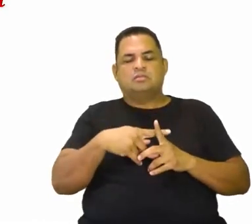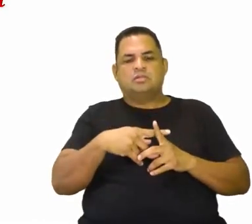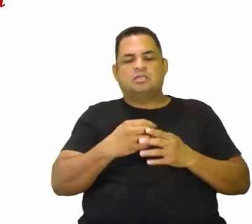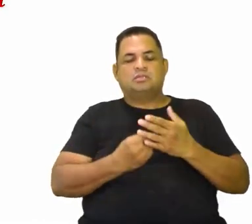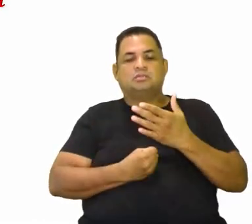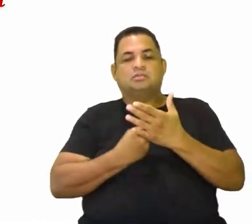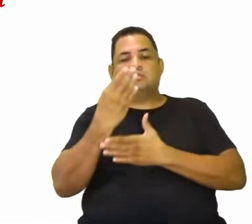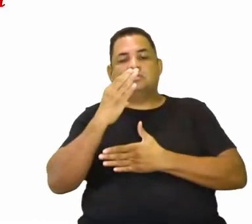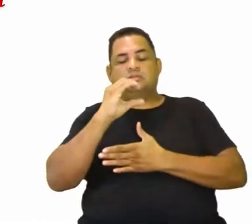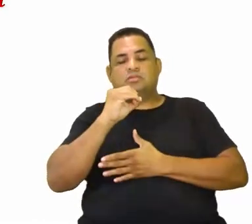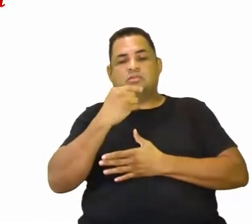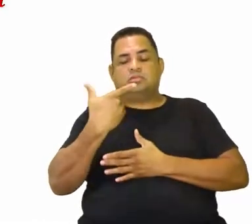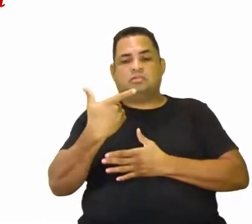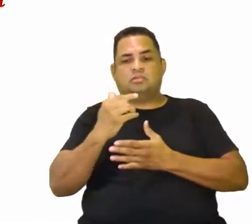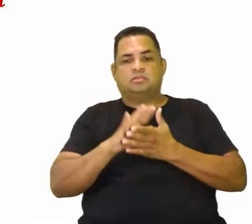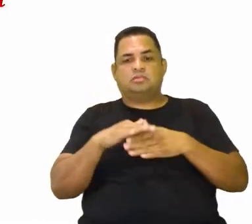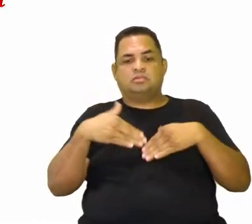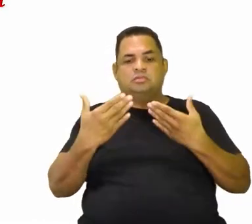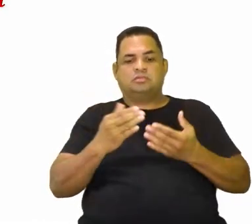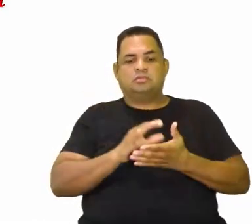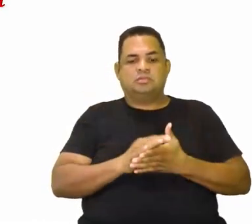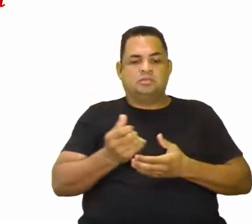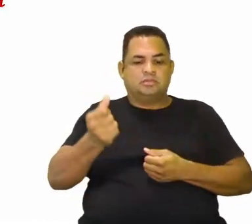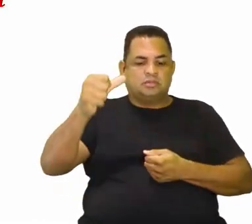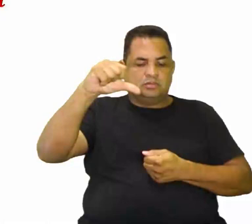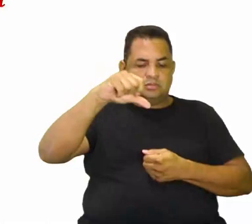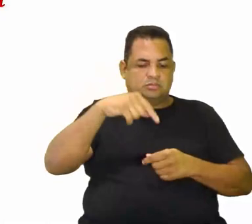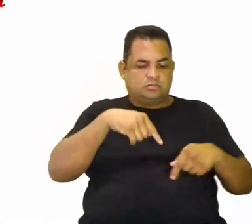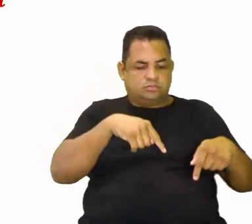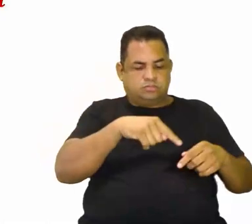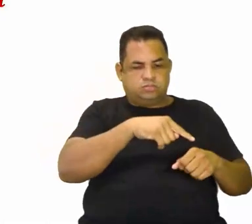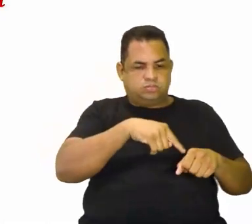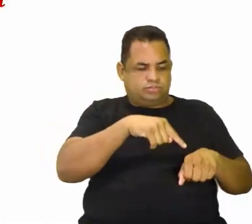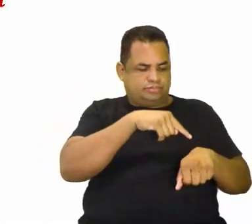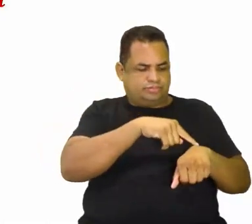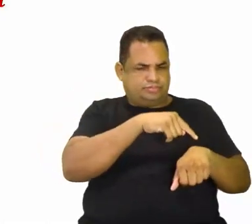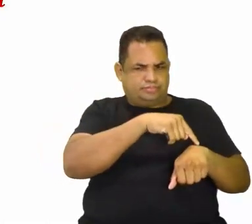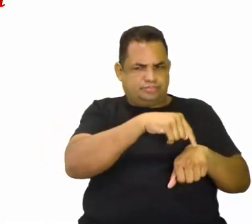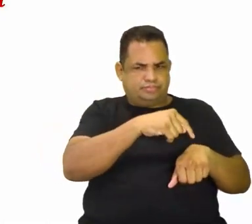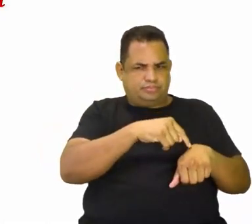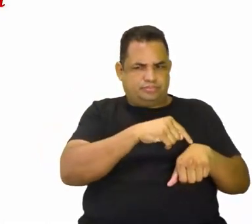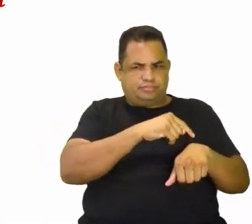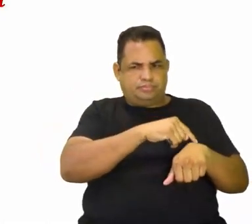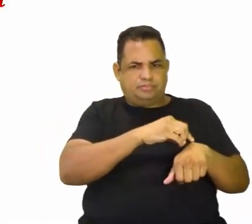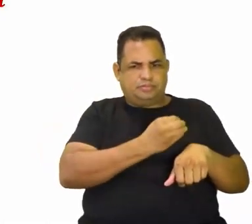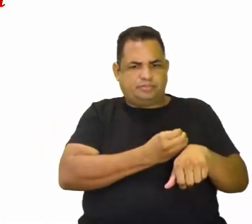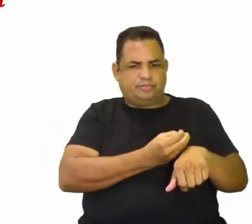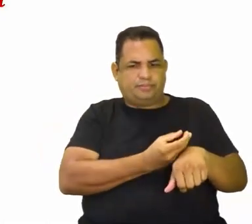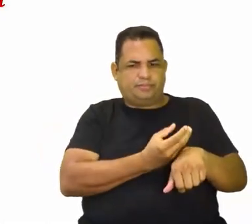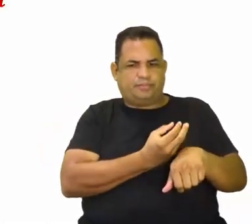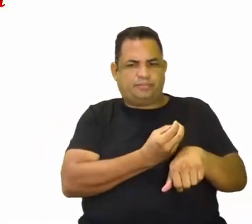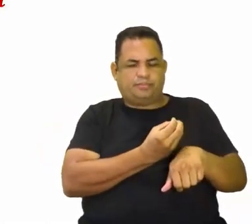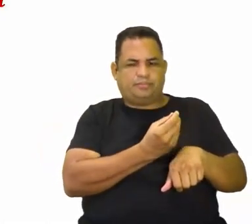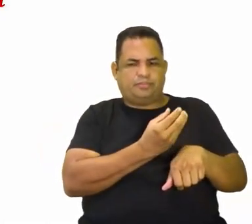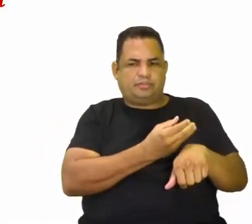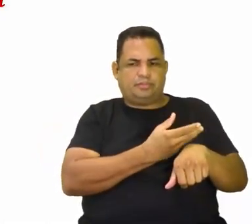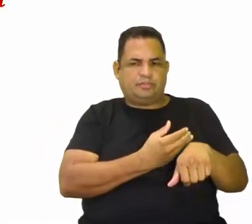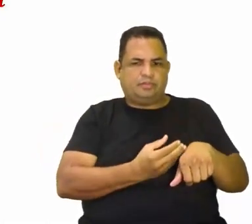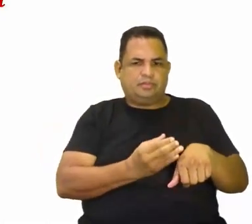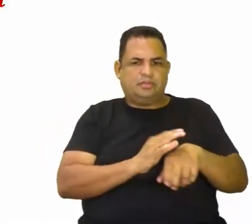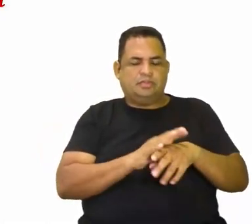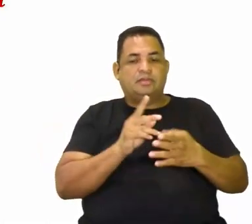liberando o gás de oxigênio. Por isso que você bota a água oxigenada numa ferida e ela libera bolhas, não é isso? As bolhas são exatamente o